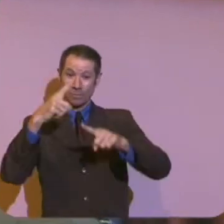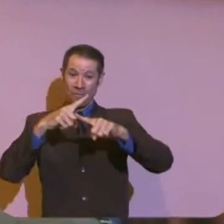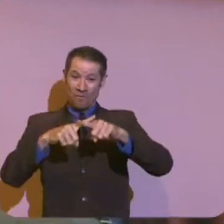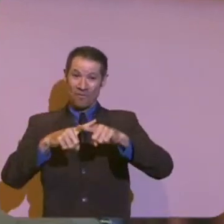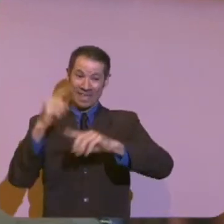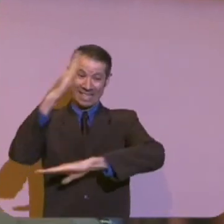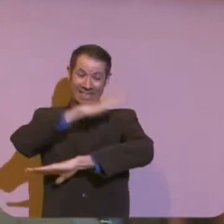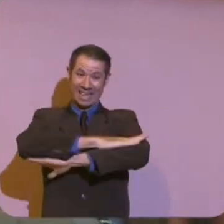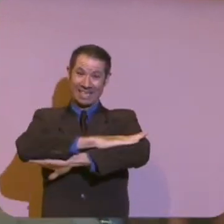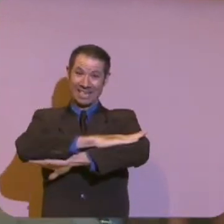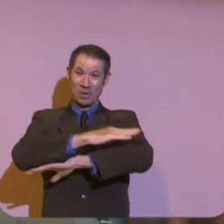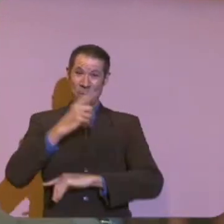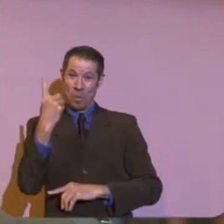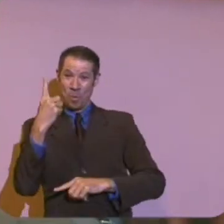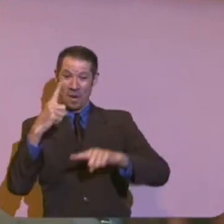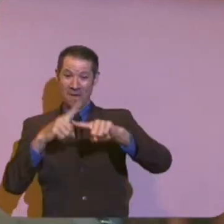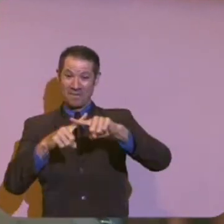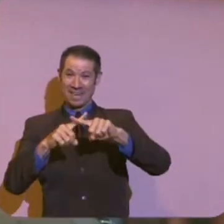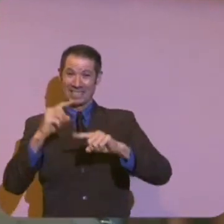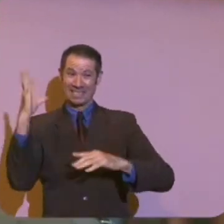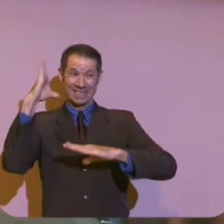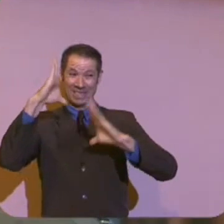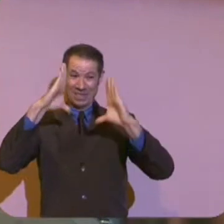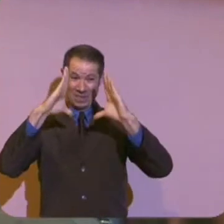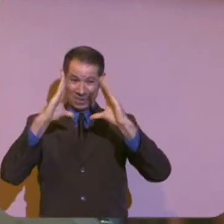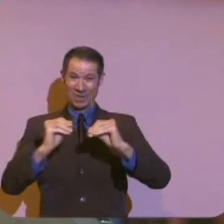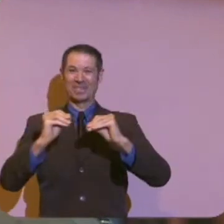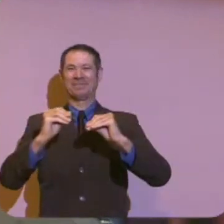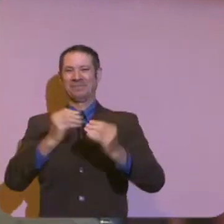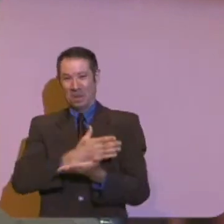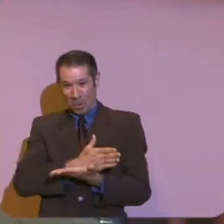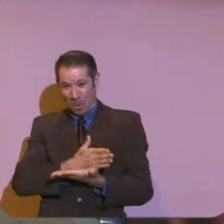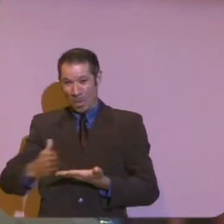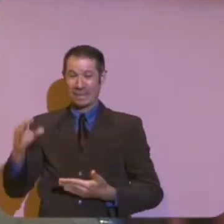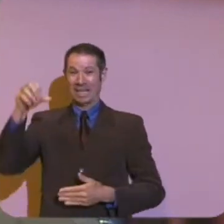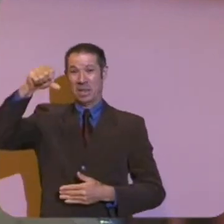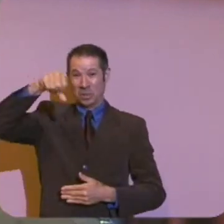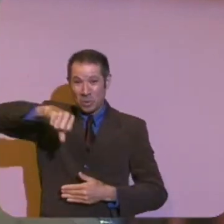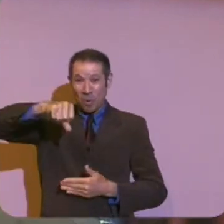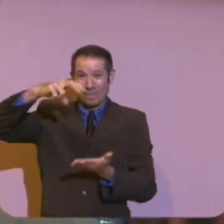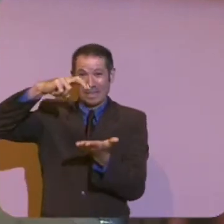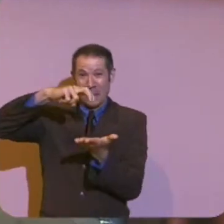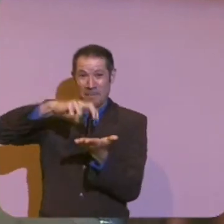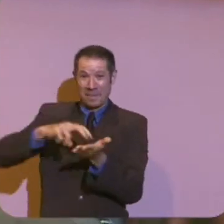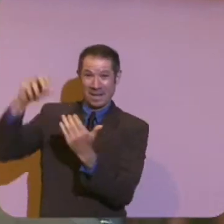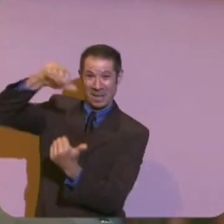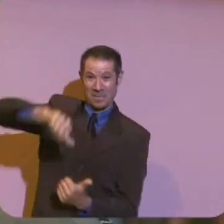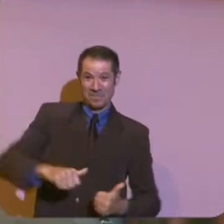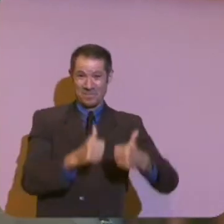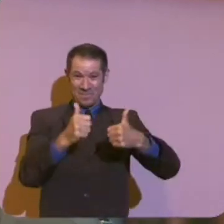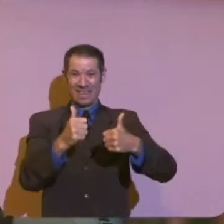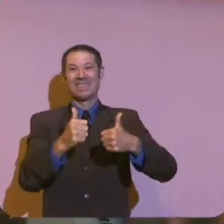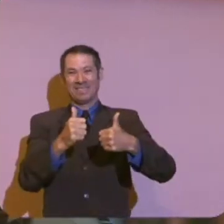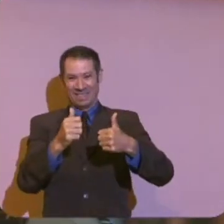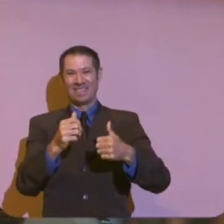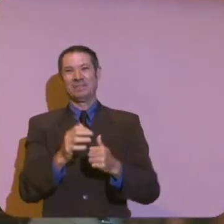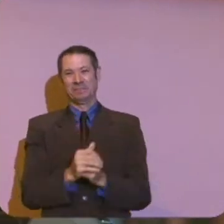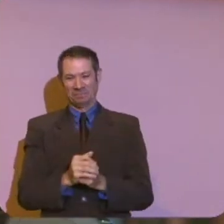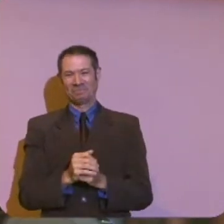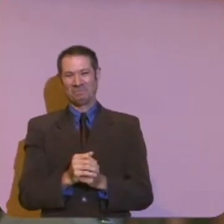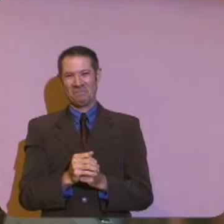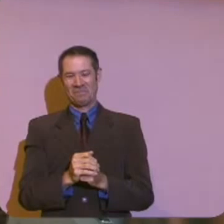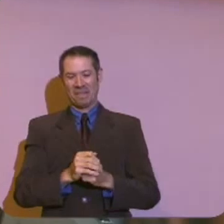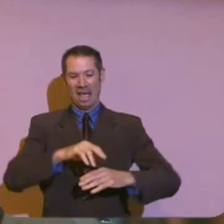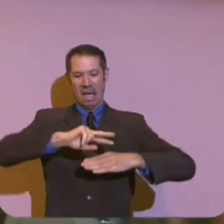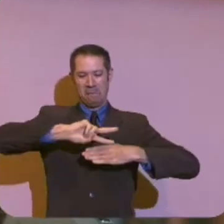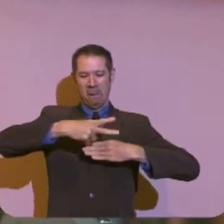à tarde e 1 vez à noite. Então começa às 9 da manhã os batismos, começam às 9 da manhã,